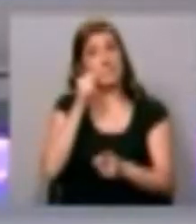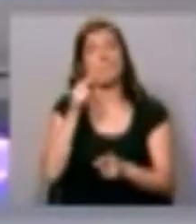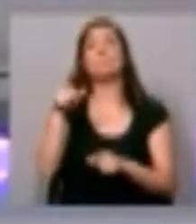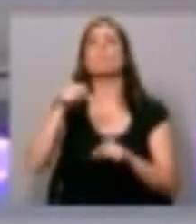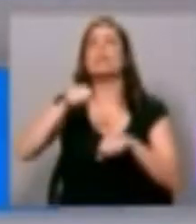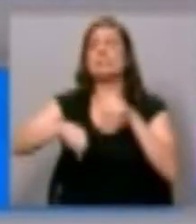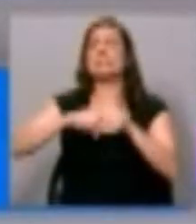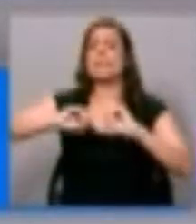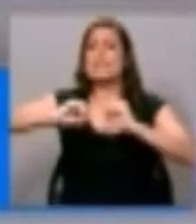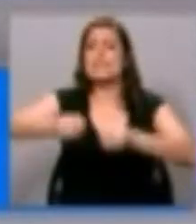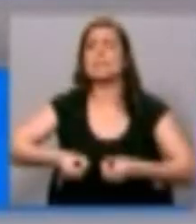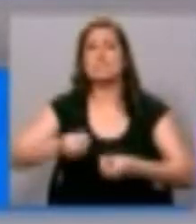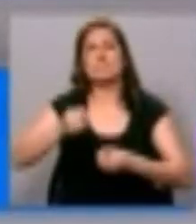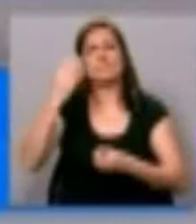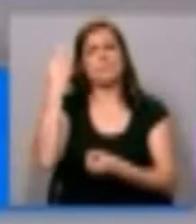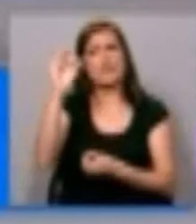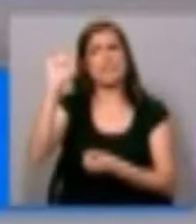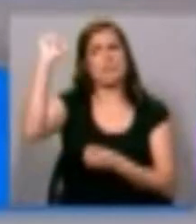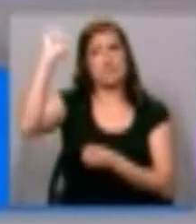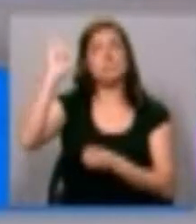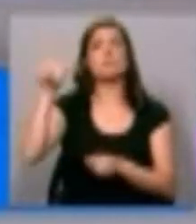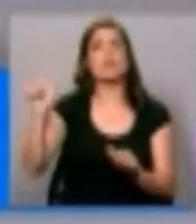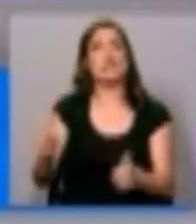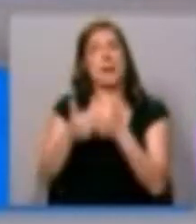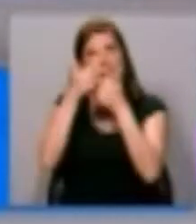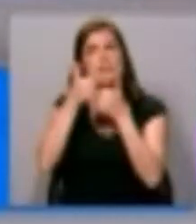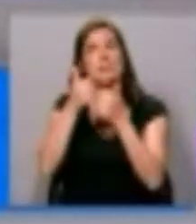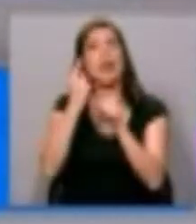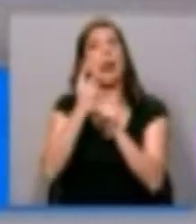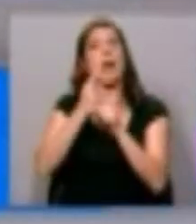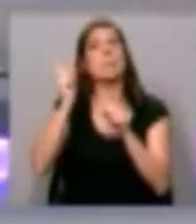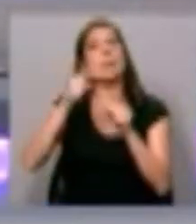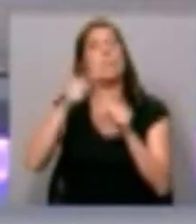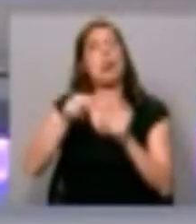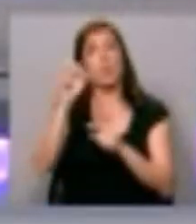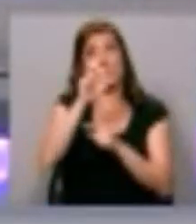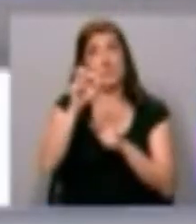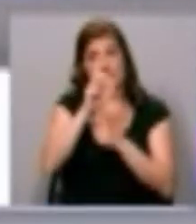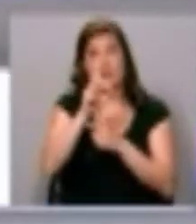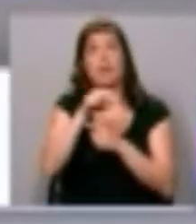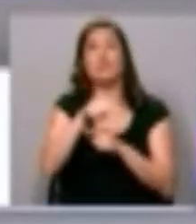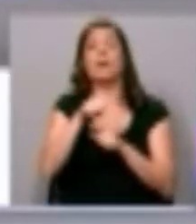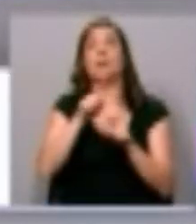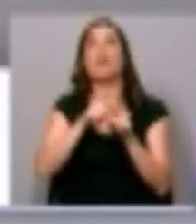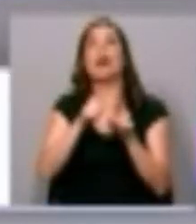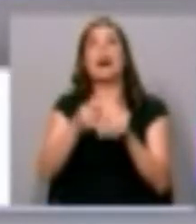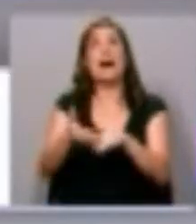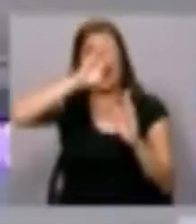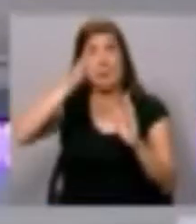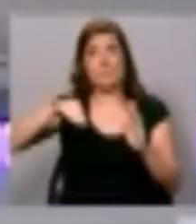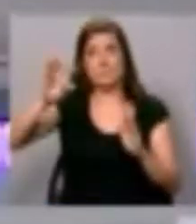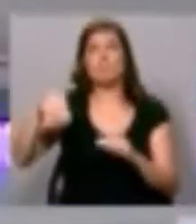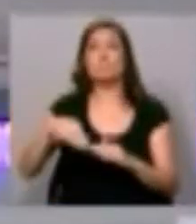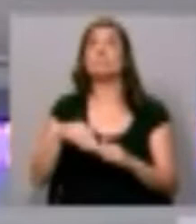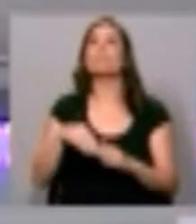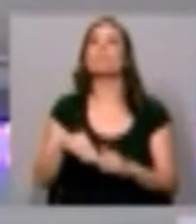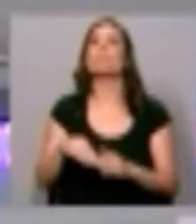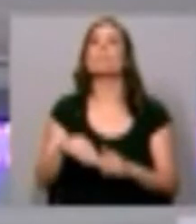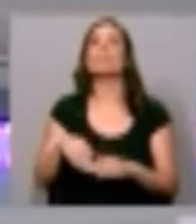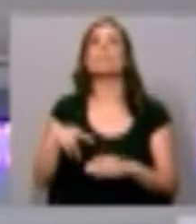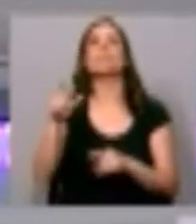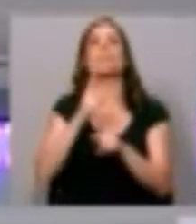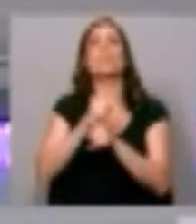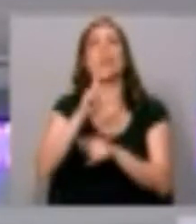francês Lilian Calmenage venceu a 8ª etapa do Tour. Na véspera da primeira chegada aos Alpes, o camisola amarelo. Sou o Red